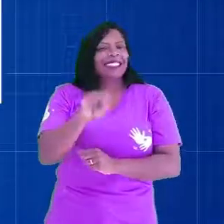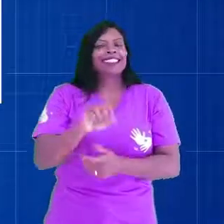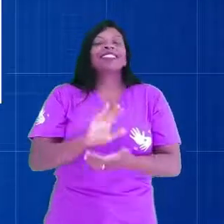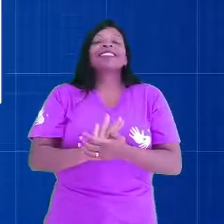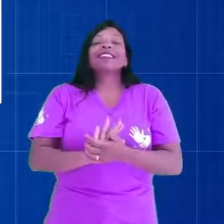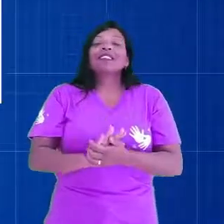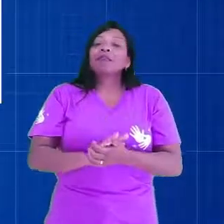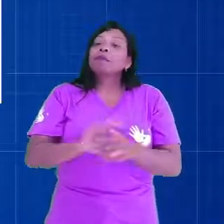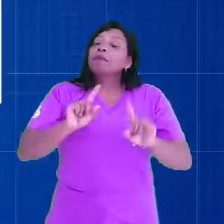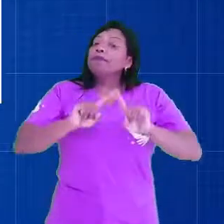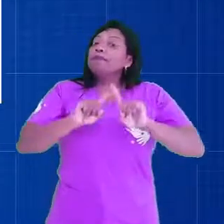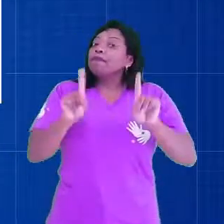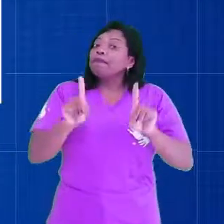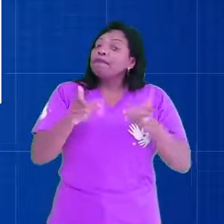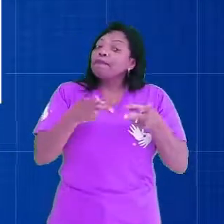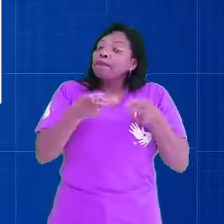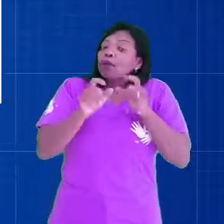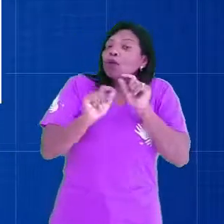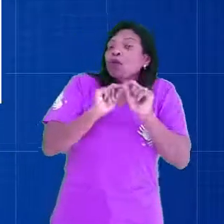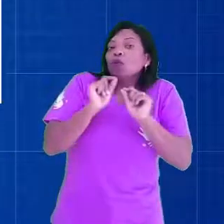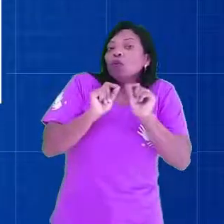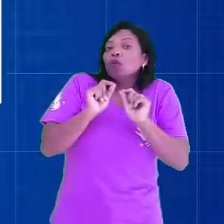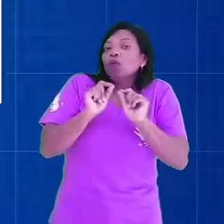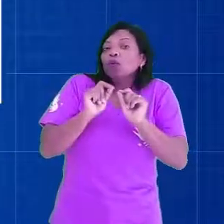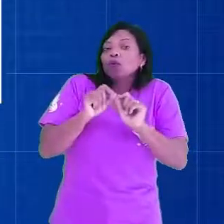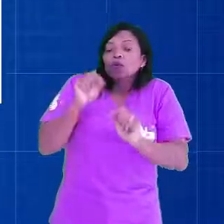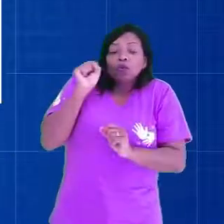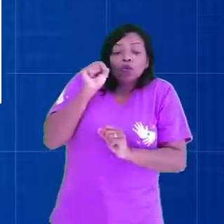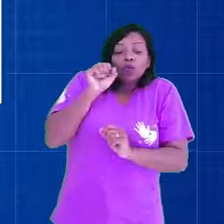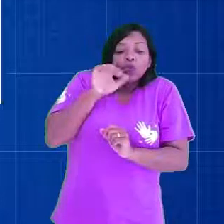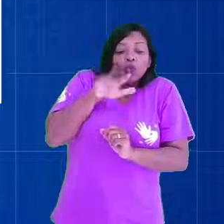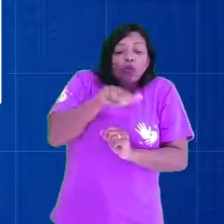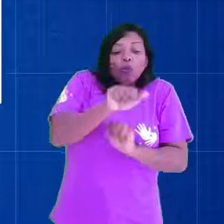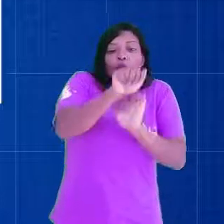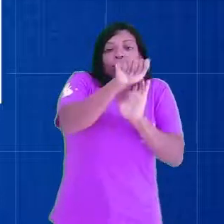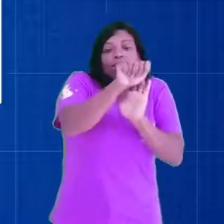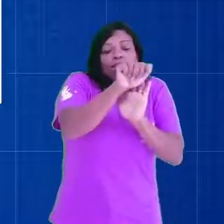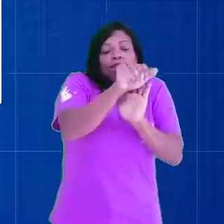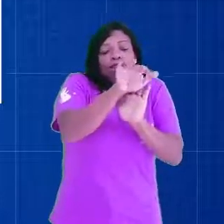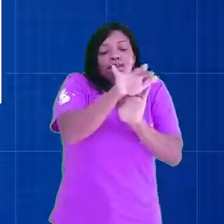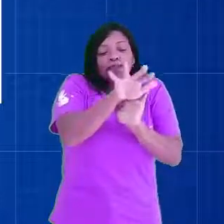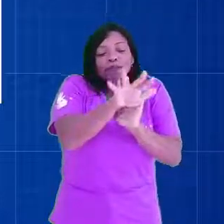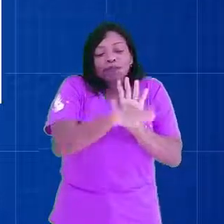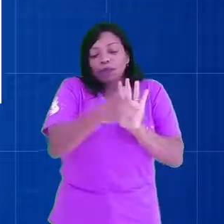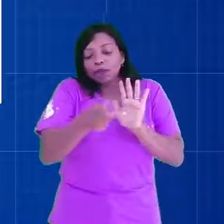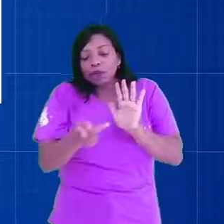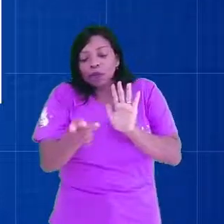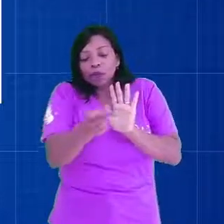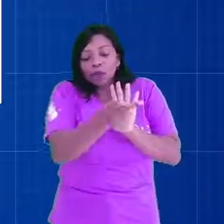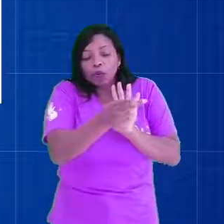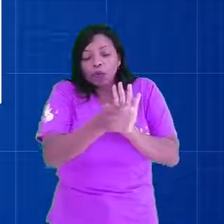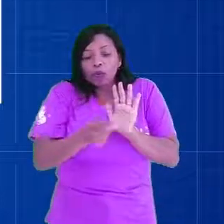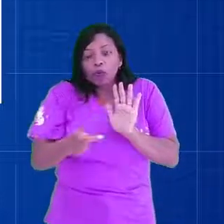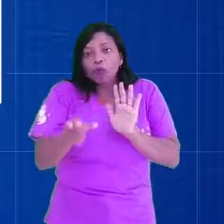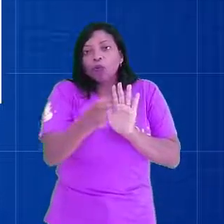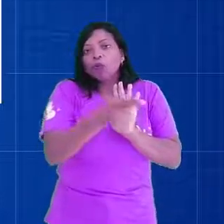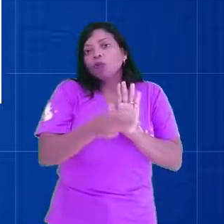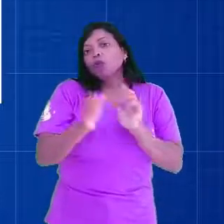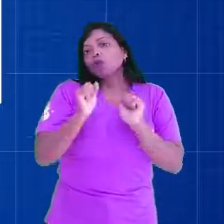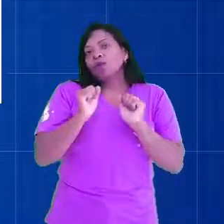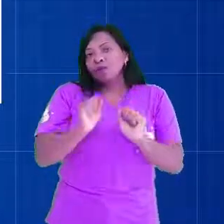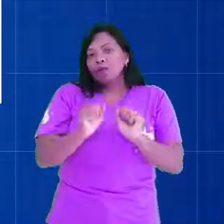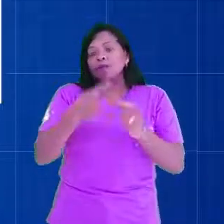que notem o seguinte, quando a luz está projetando bem certinho esse objeto e